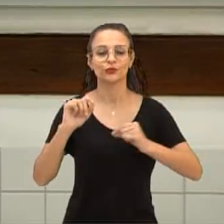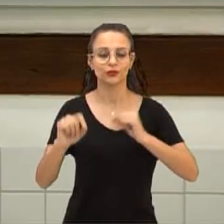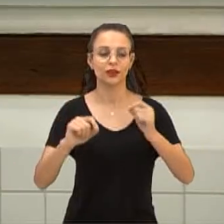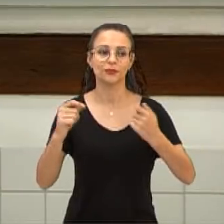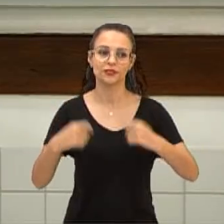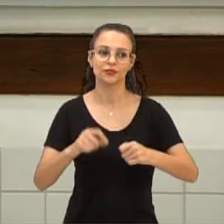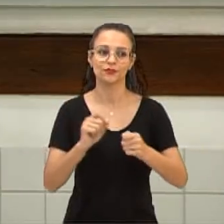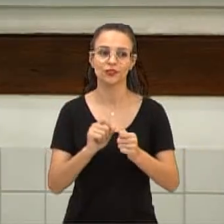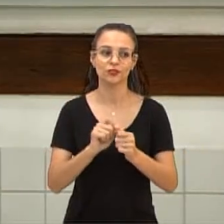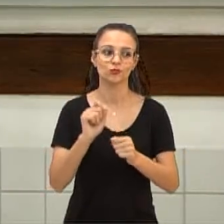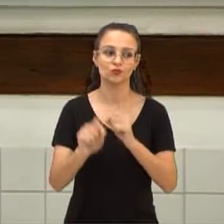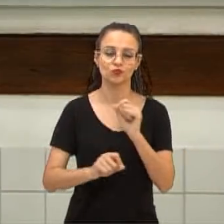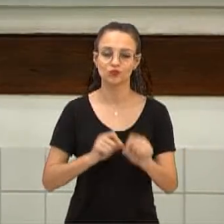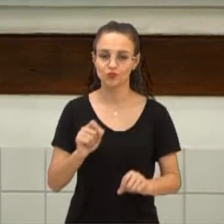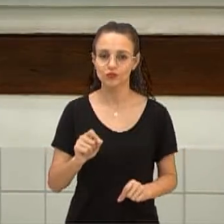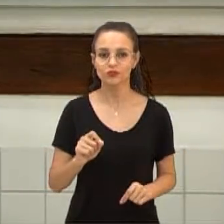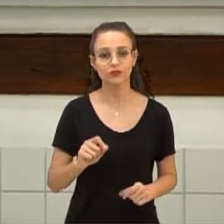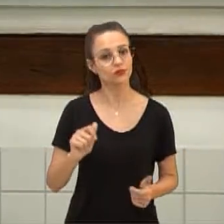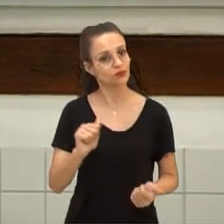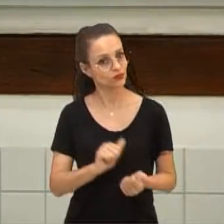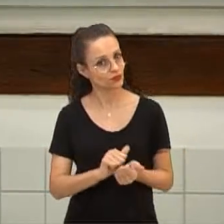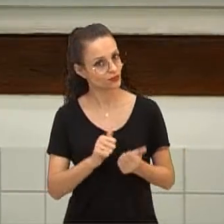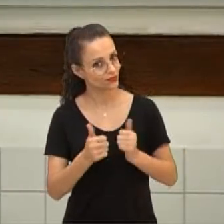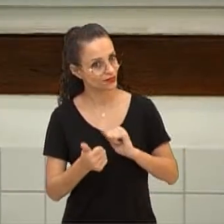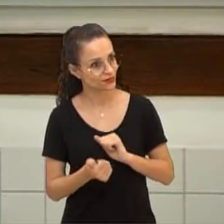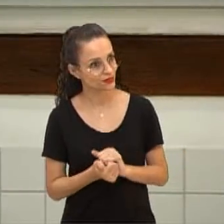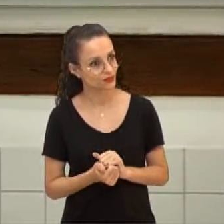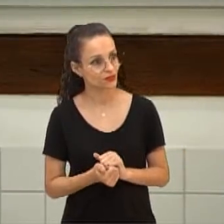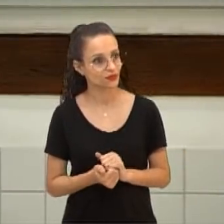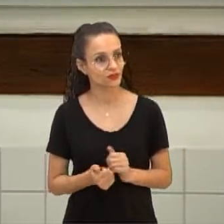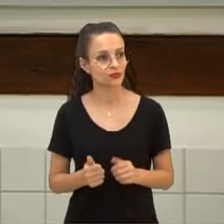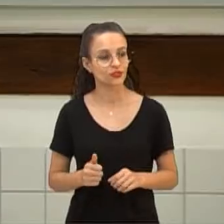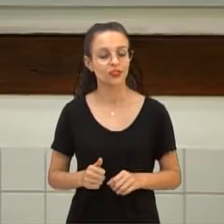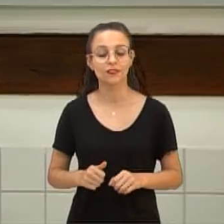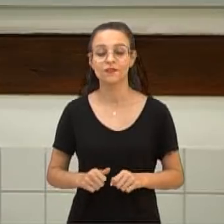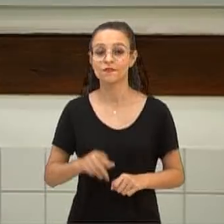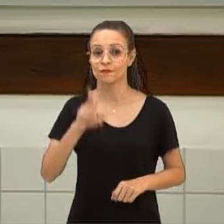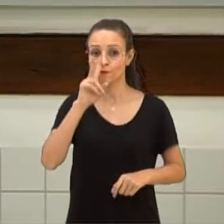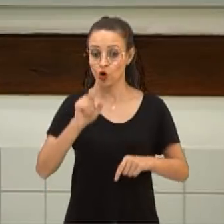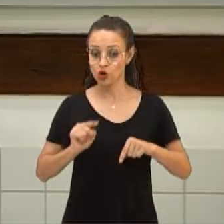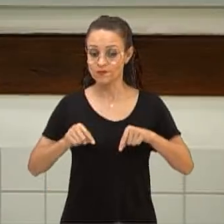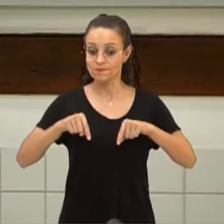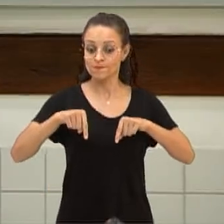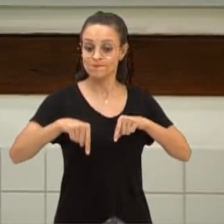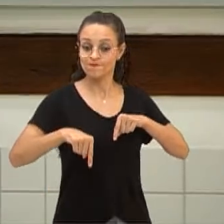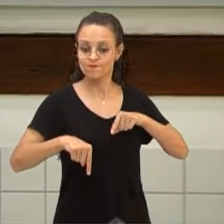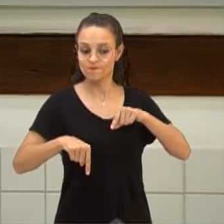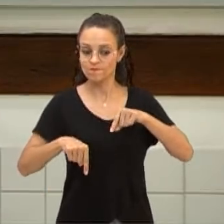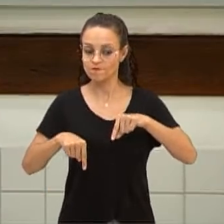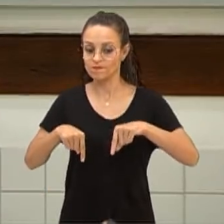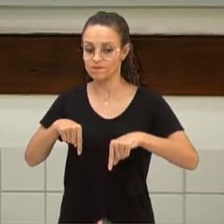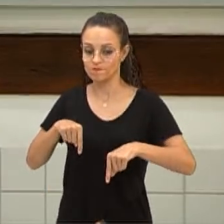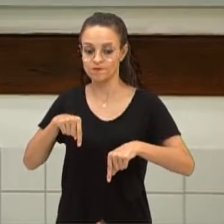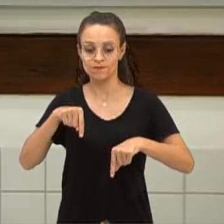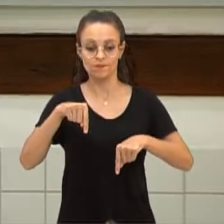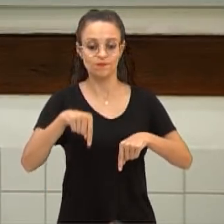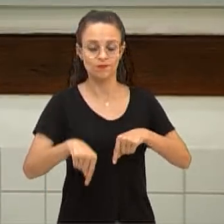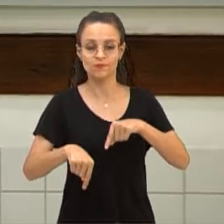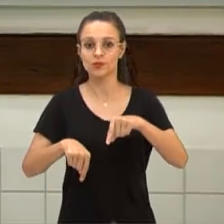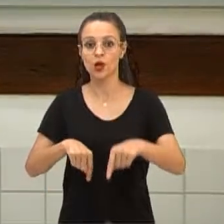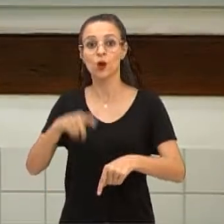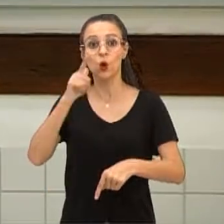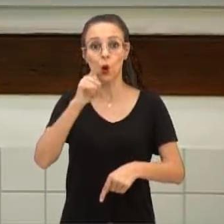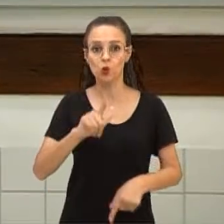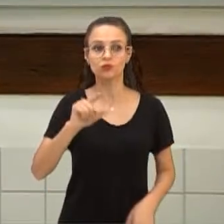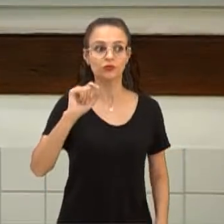fazer o seguinte, o quê? Eles tinham que se adaptar. Eles começavam a forçar as pernas para poder ter mais